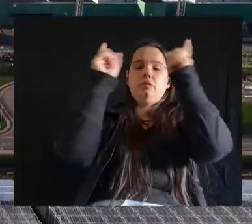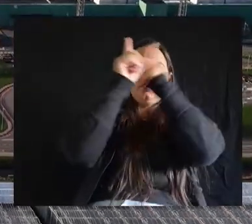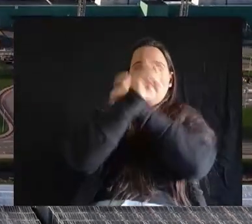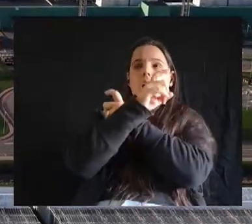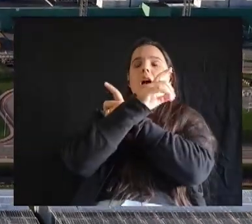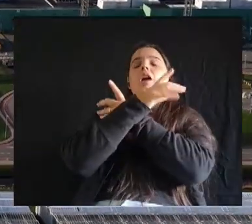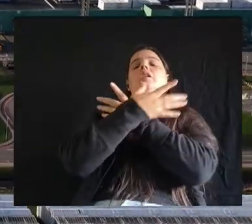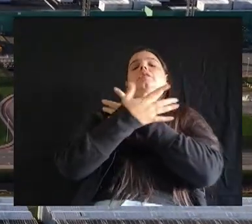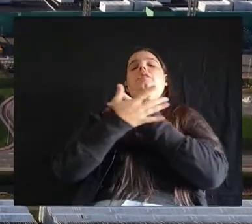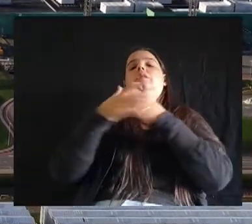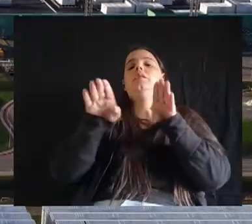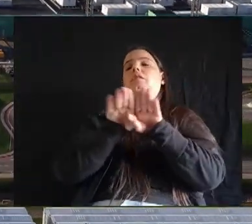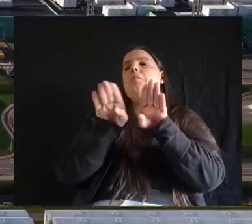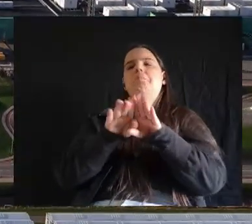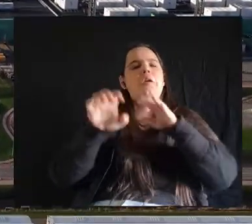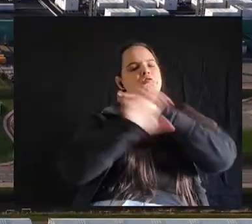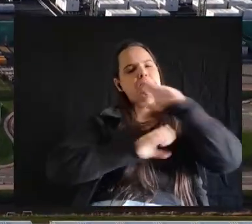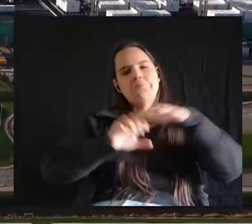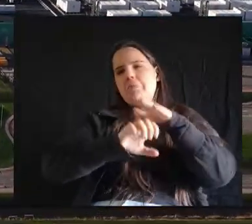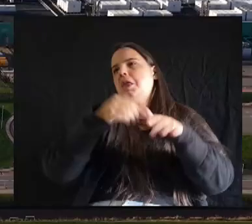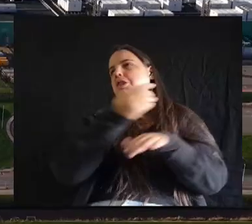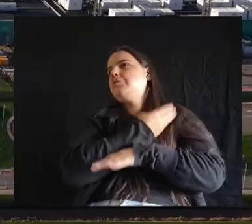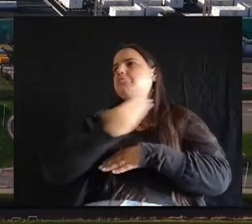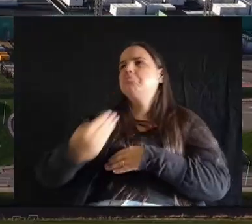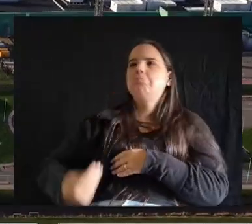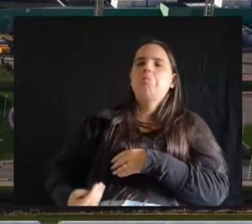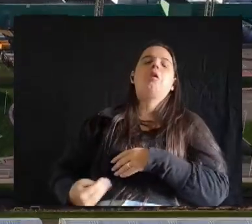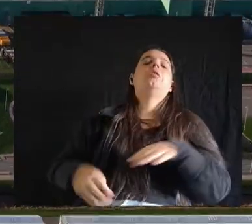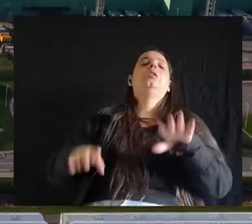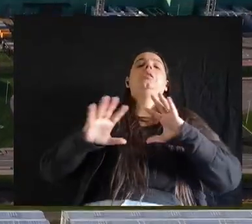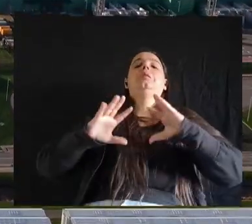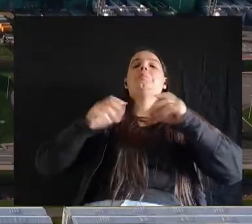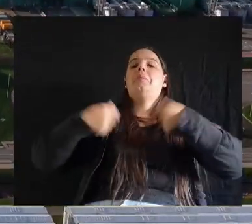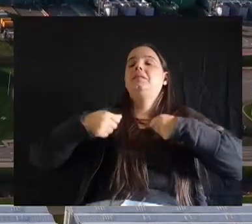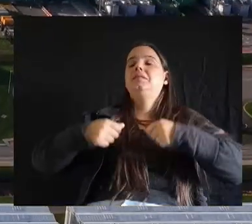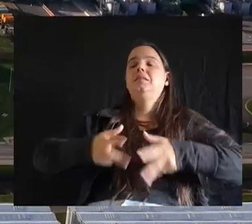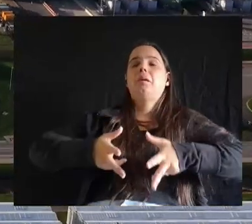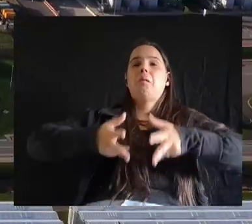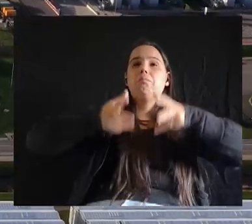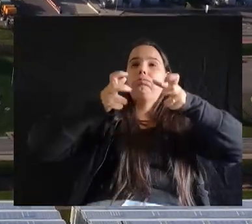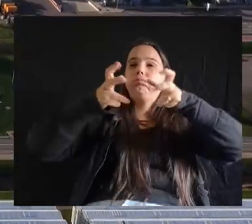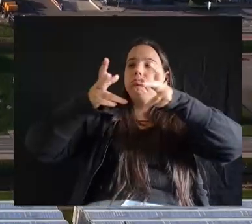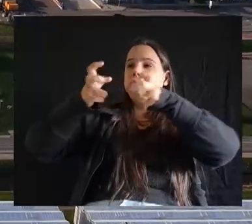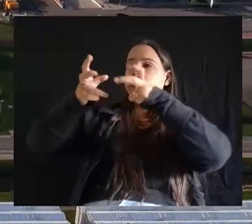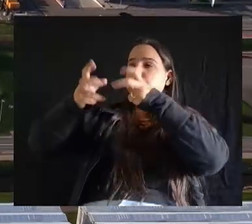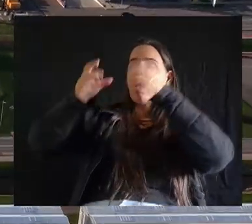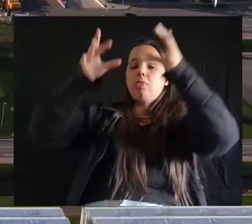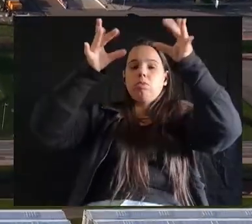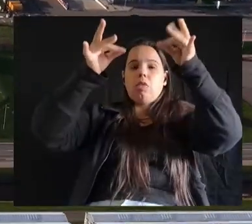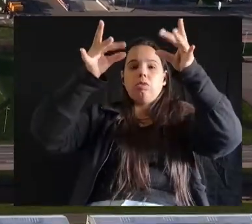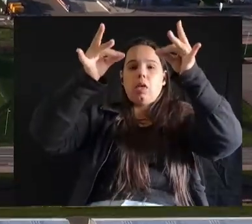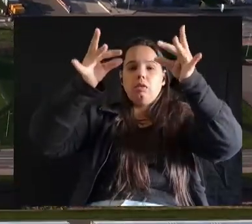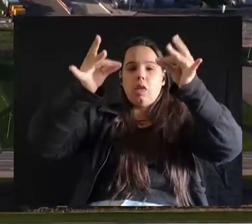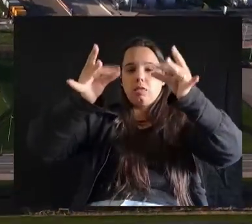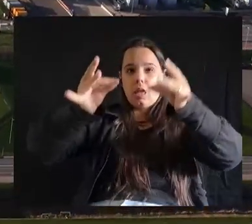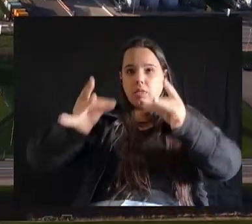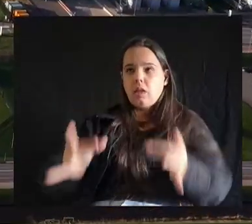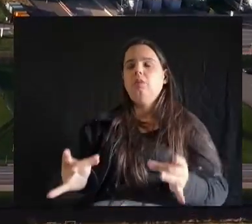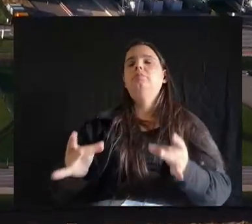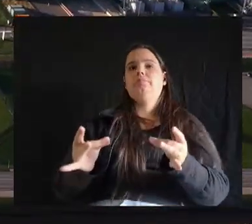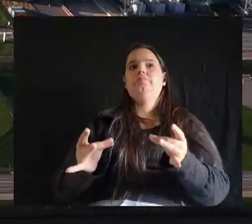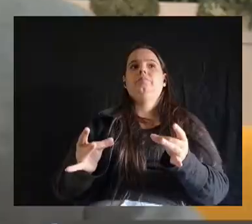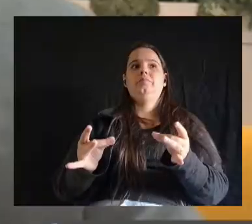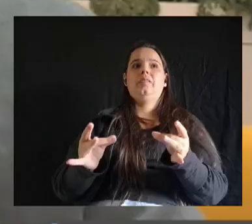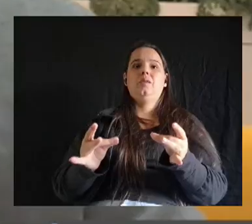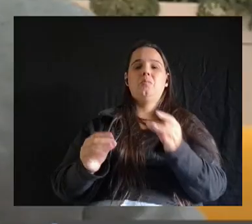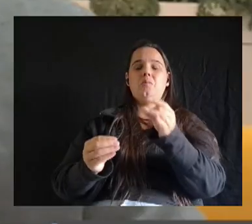das empresas, mas que precisa ter esse olhar atento, devido a esse potencial de crescimento tão acelerado que a gente tem observado.